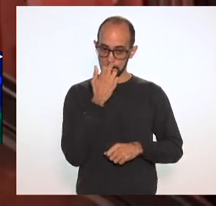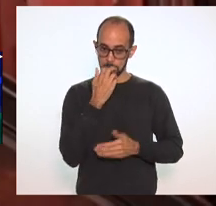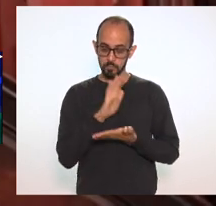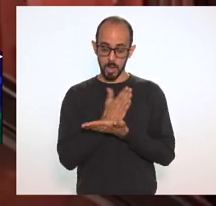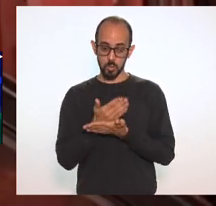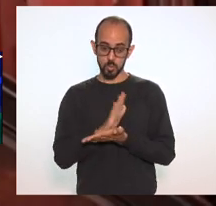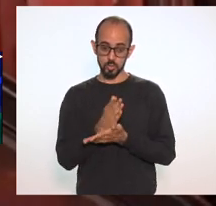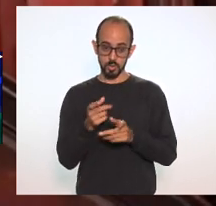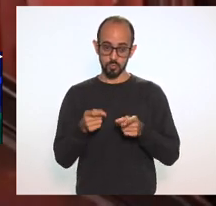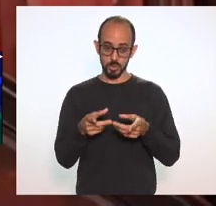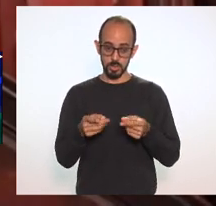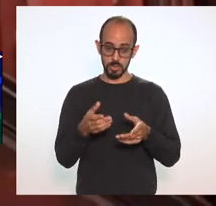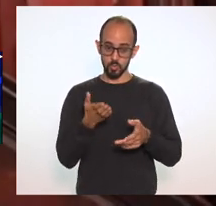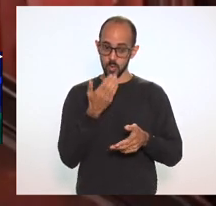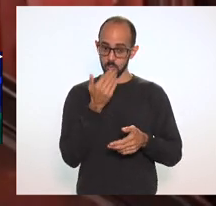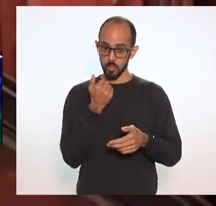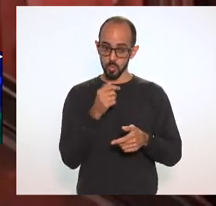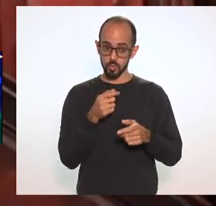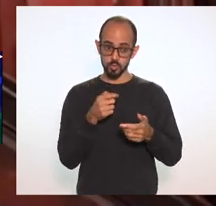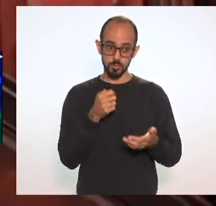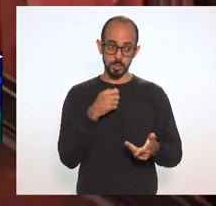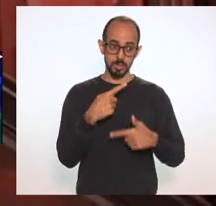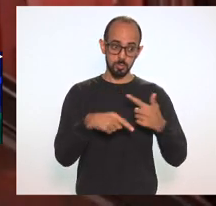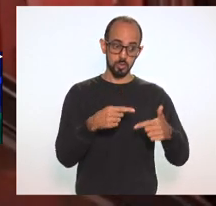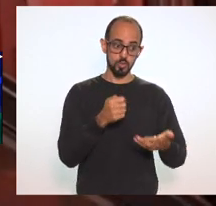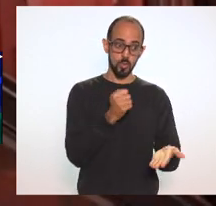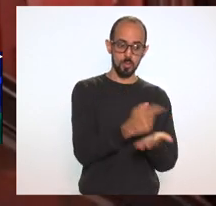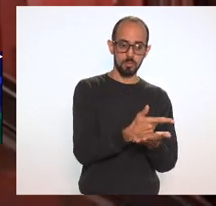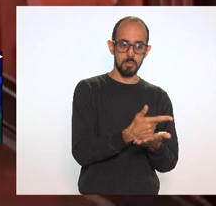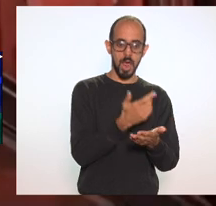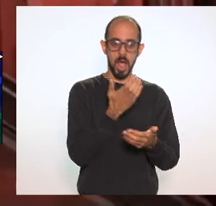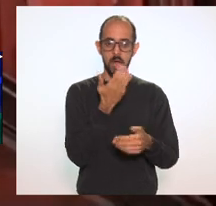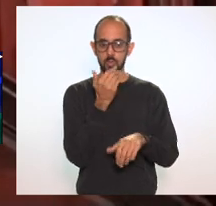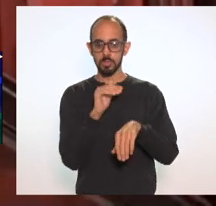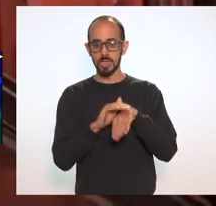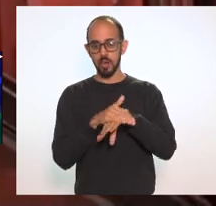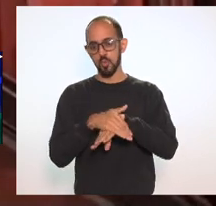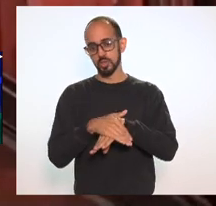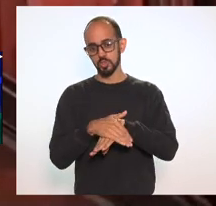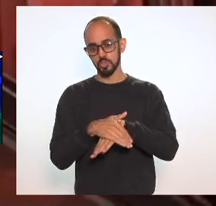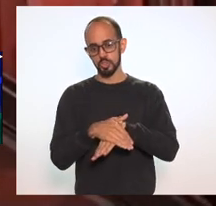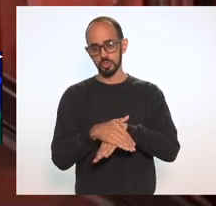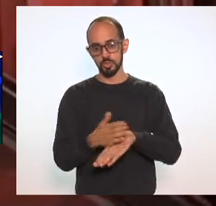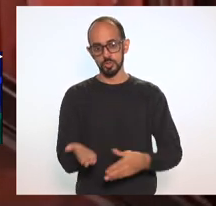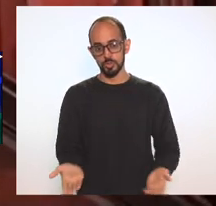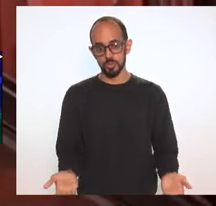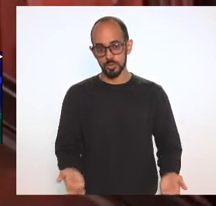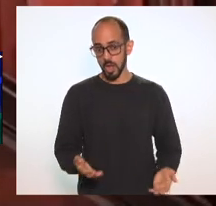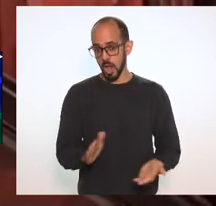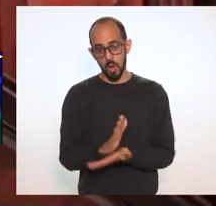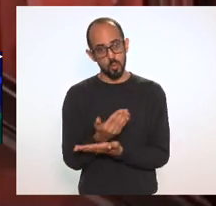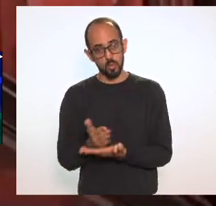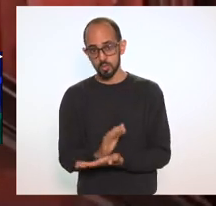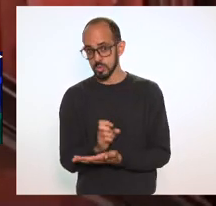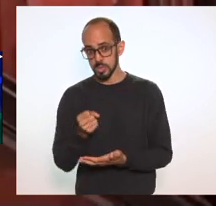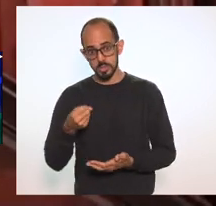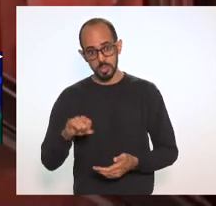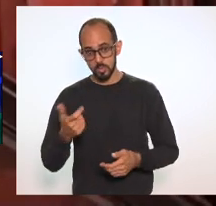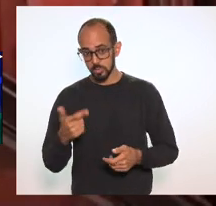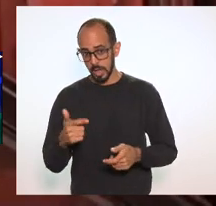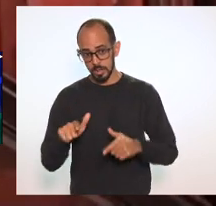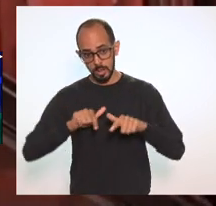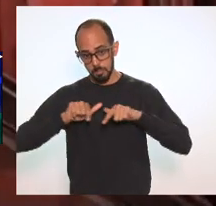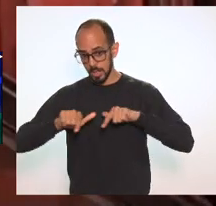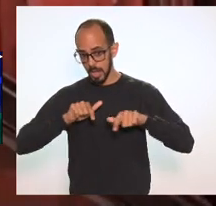o almoço para comprar comer na janta as pessoas que se não trabalhar não come se não